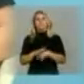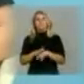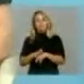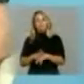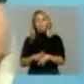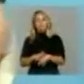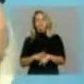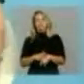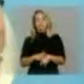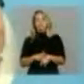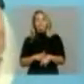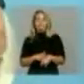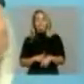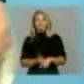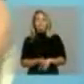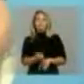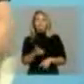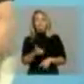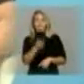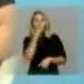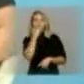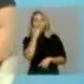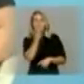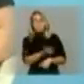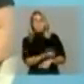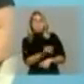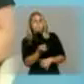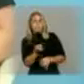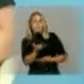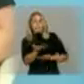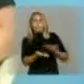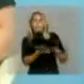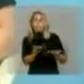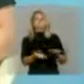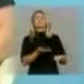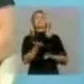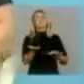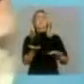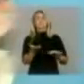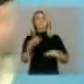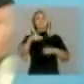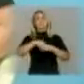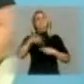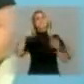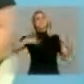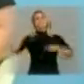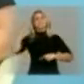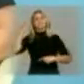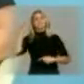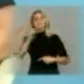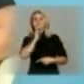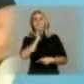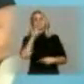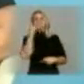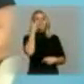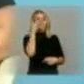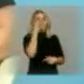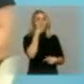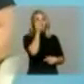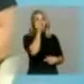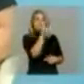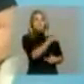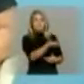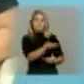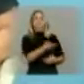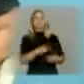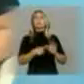que ela é pouco priorizada politicamente, né? Eu acho que a deputada, por exemplo, ela